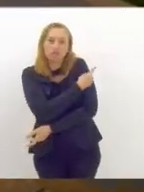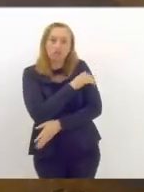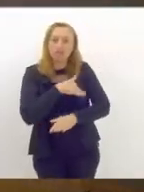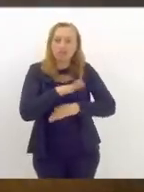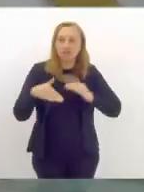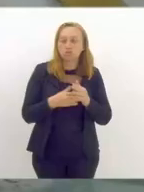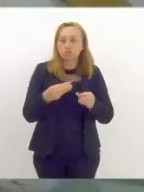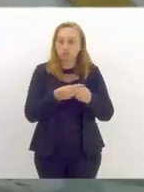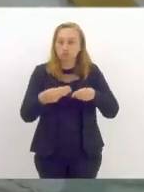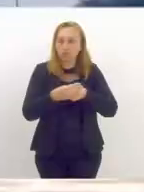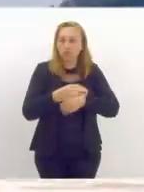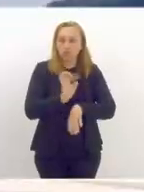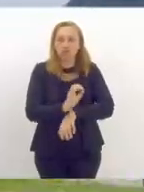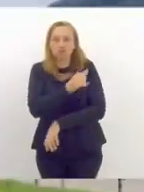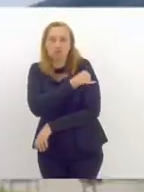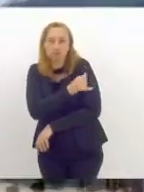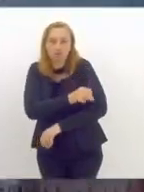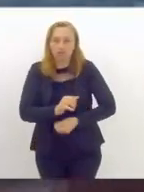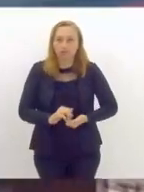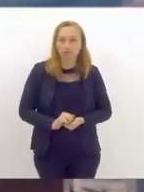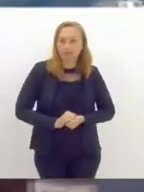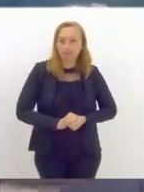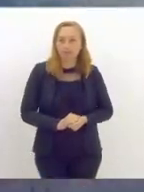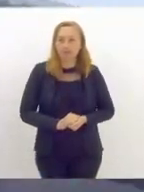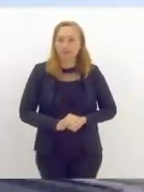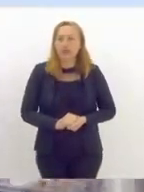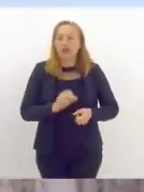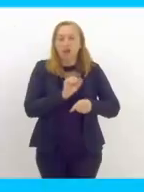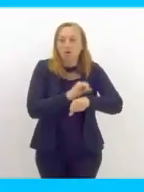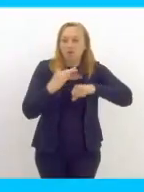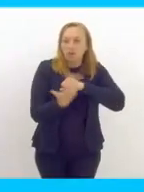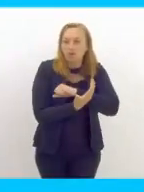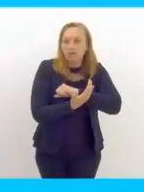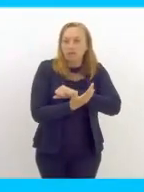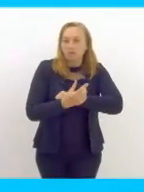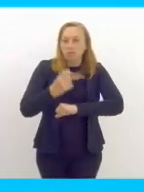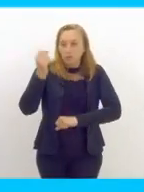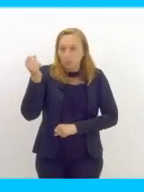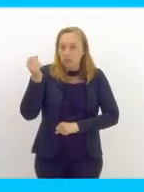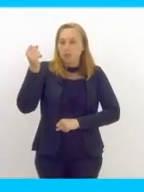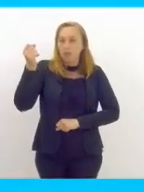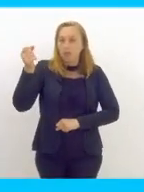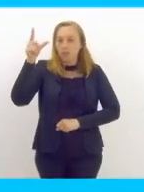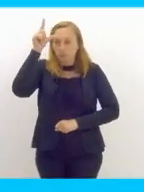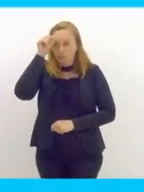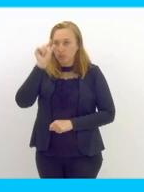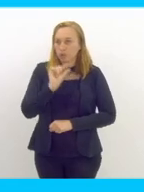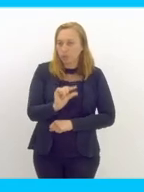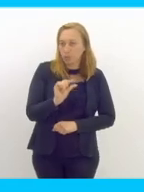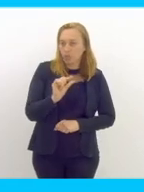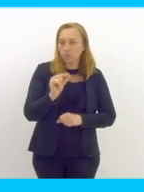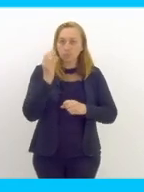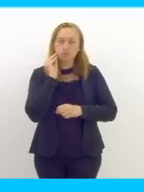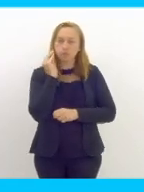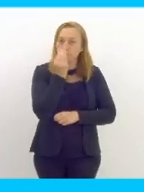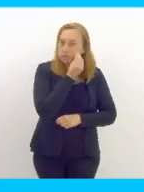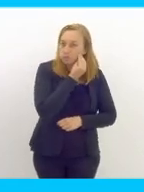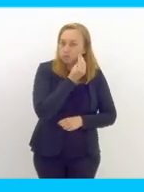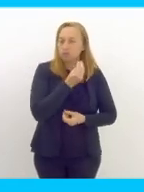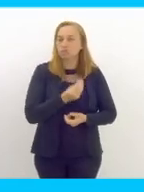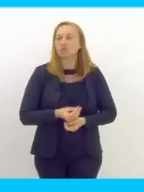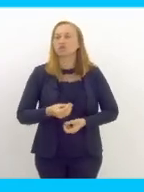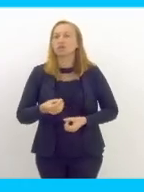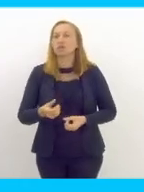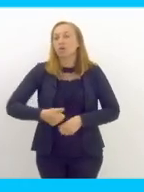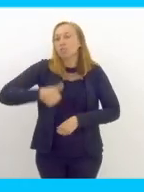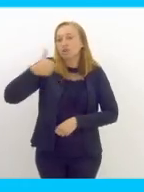todos os municípios do estado. A Covid nos deixou respirar um pouco e fora das máscaras. Por termos sido